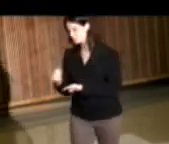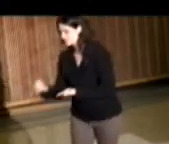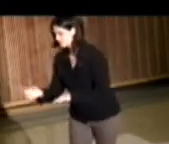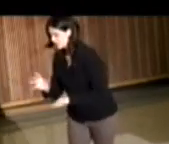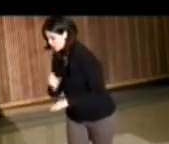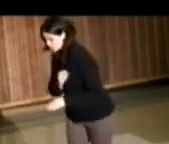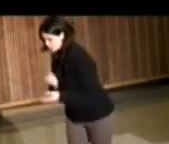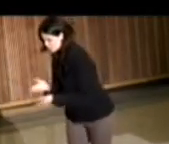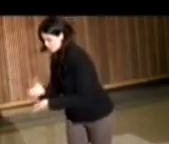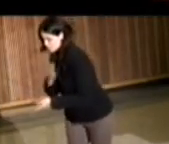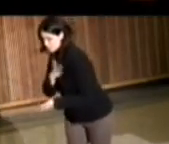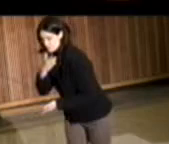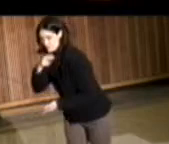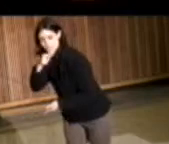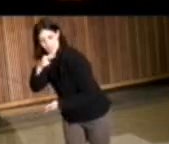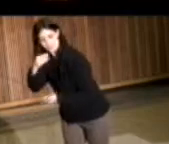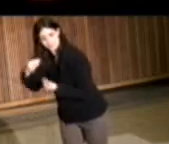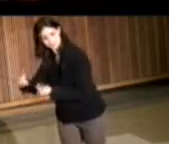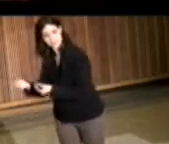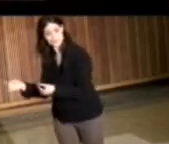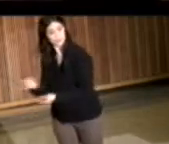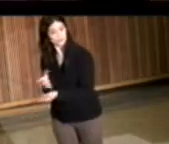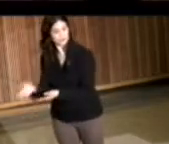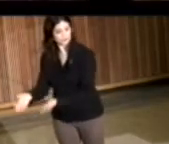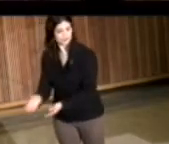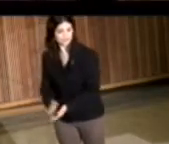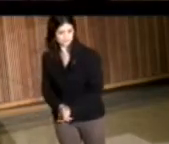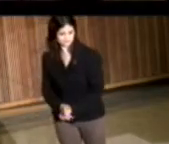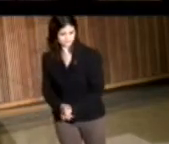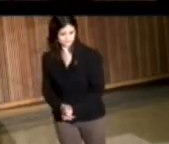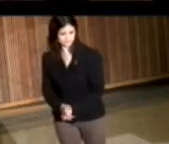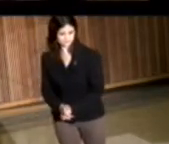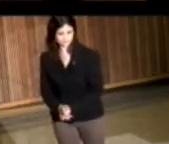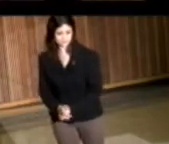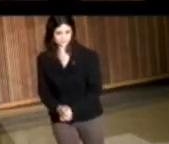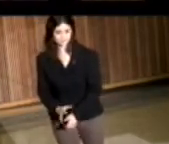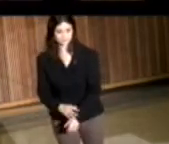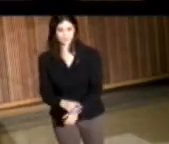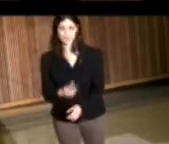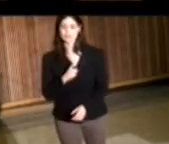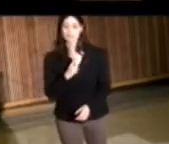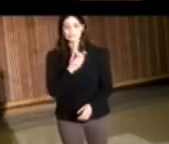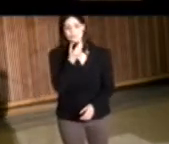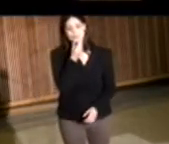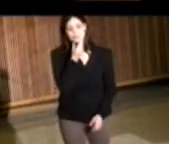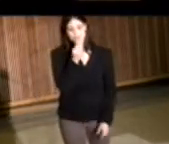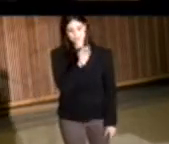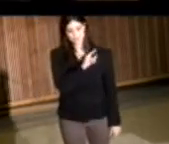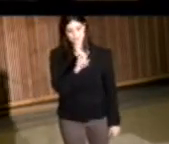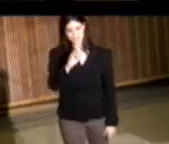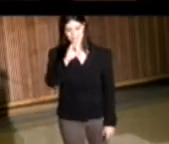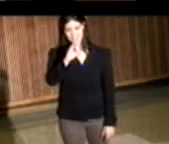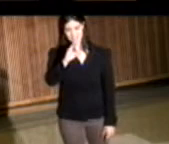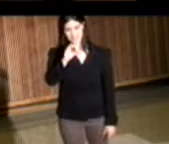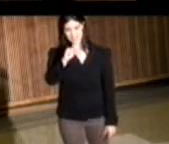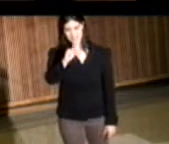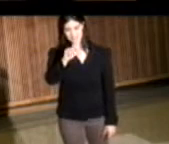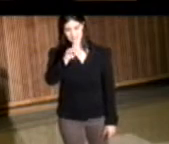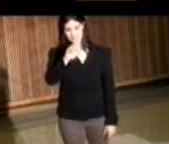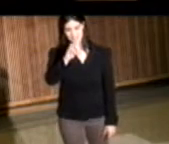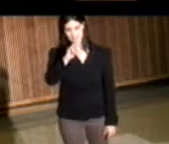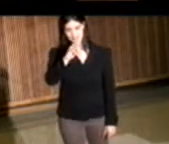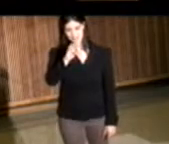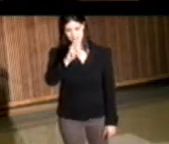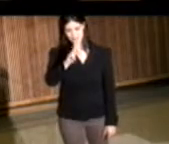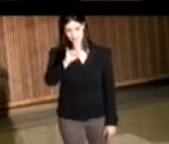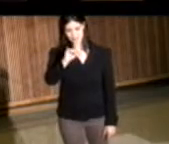interessante do C.S. Lewis aqui, eu não sei se eu anotei essa frase, está aqui. Diz assim, olha que frase tremenda do